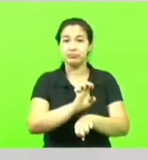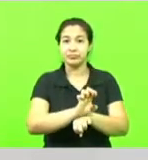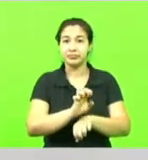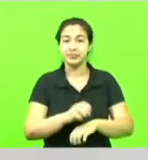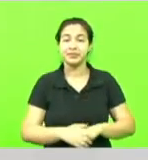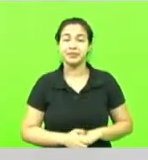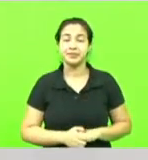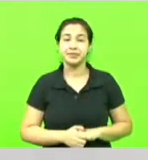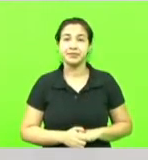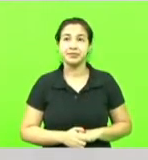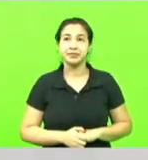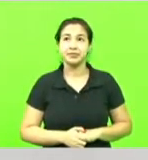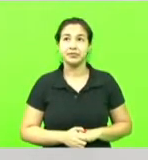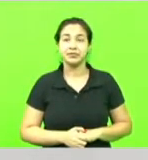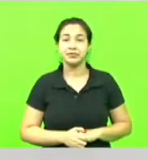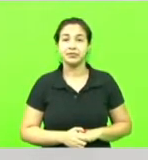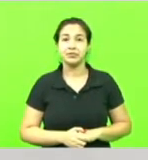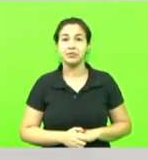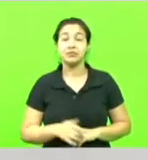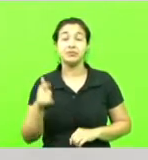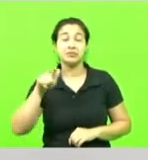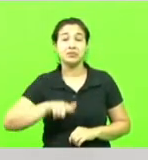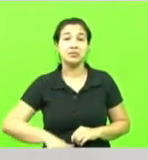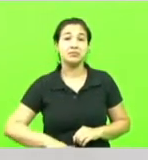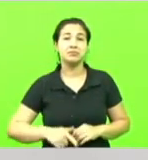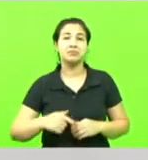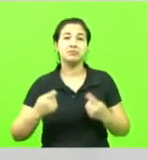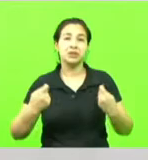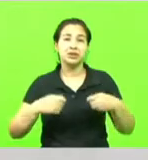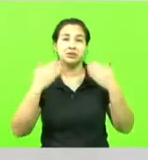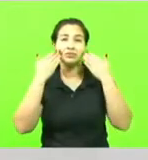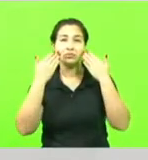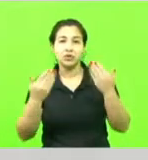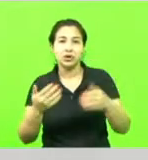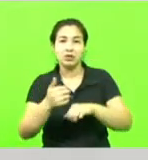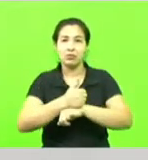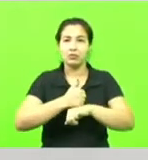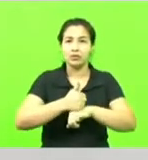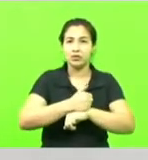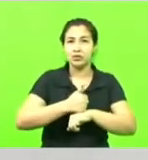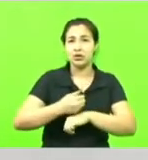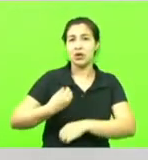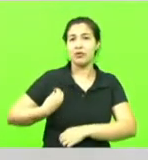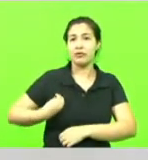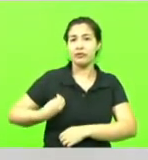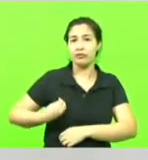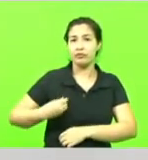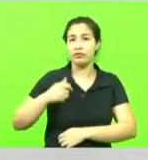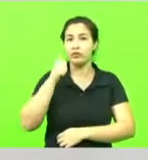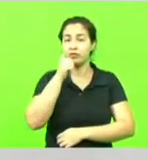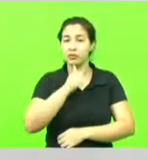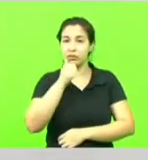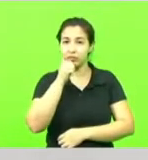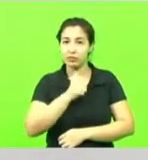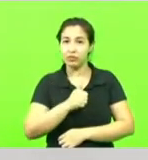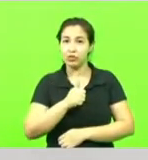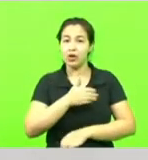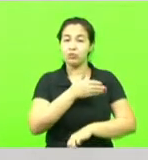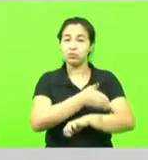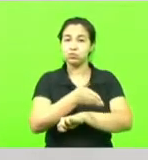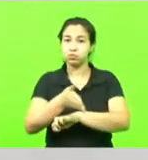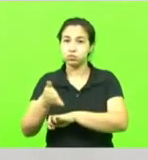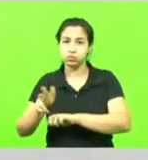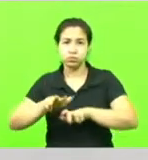Continua. O conteúdo deverá apresentar a trajetória de pessoas e profissional de mulheres que atuam em